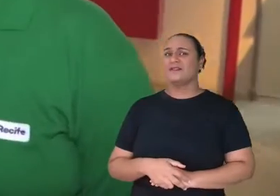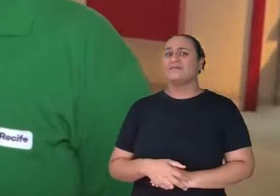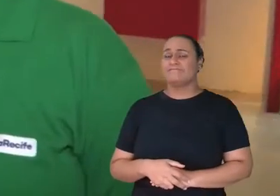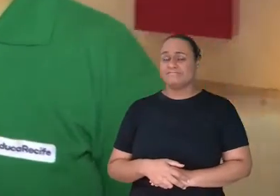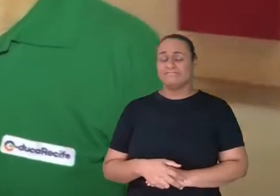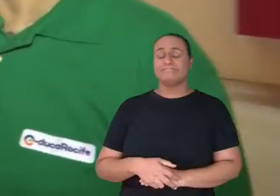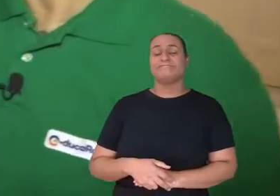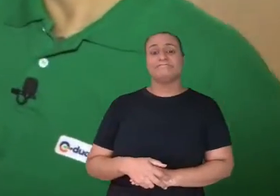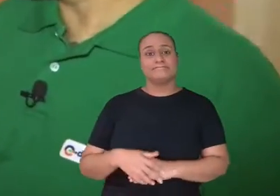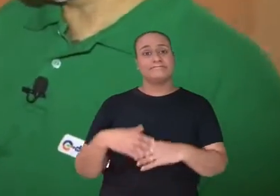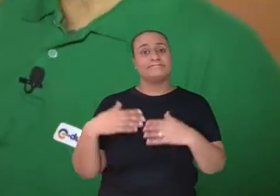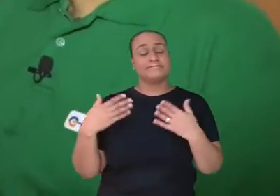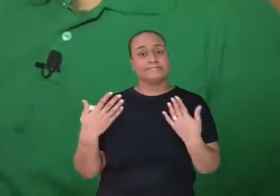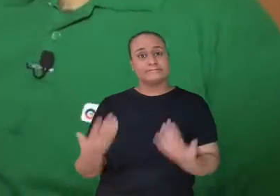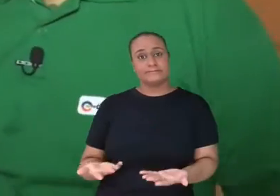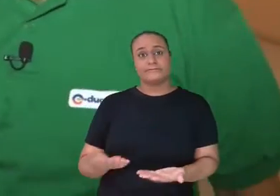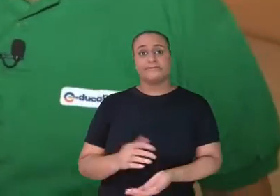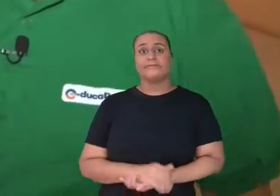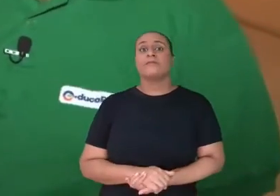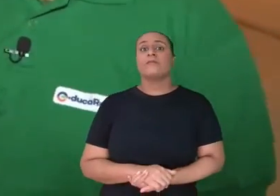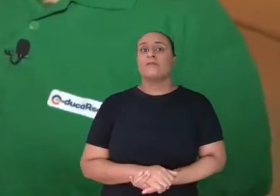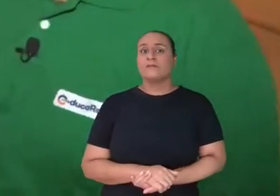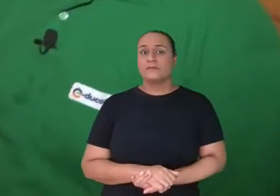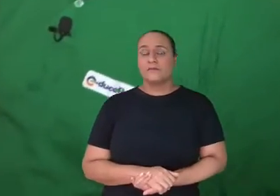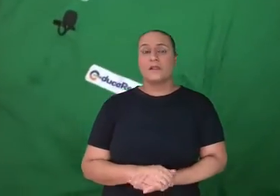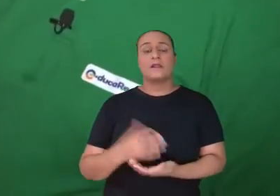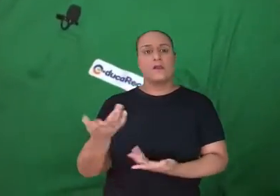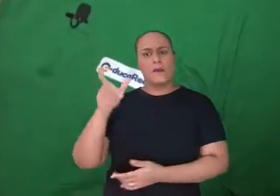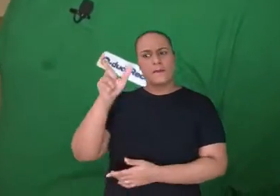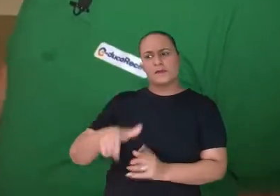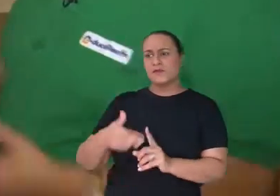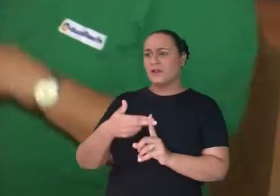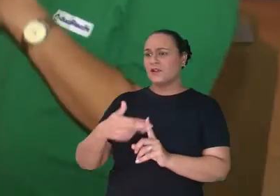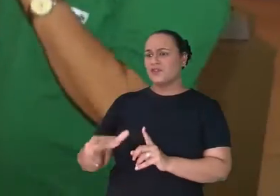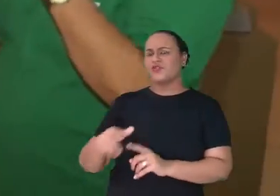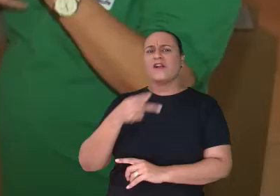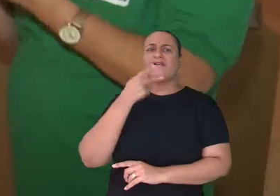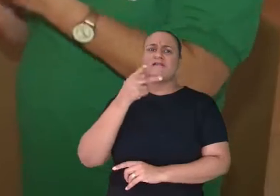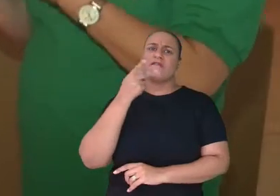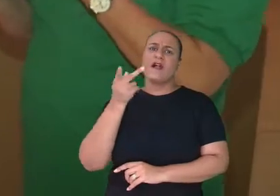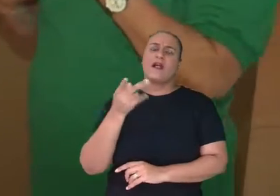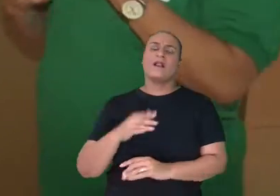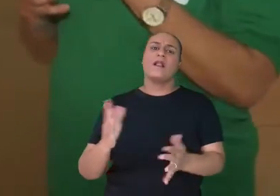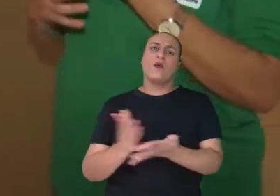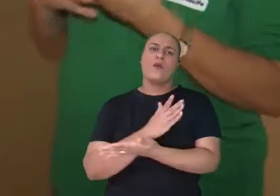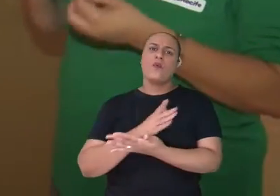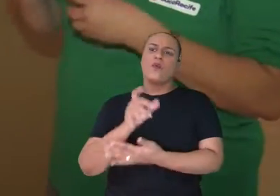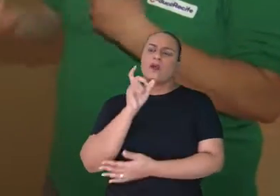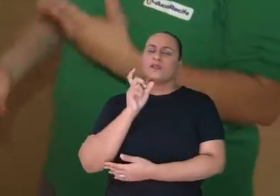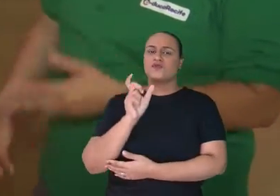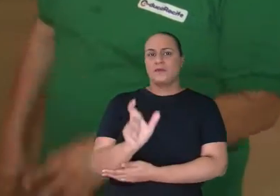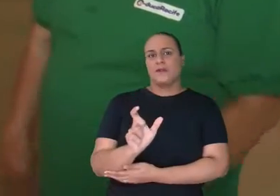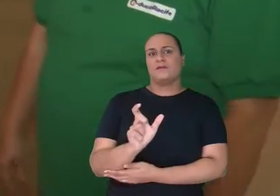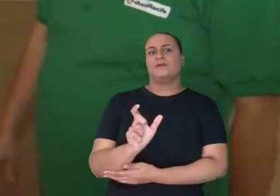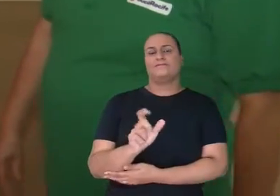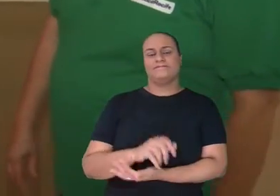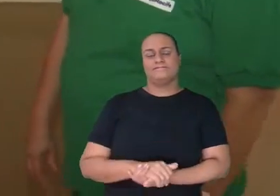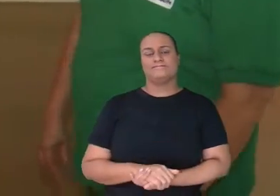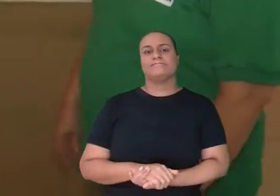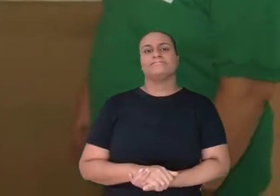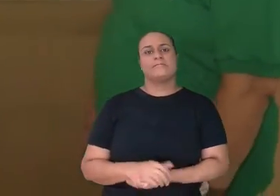mesmo quem não seja necessariamente uma pessoa religiosa, verdade, acaba falando. Faz parte da nossa língua, né? Da estrutura